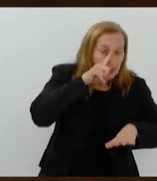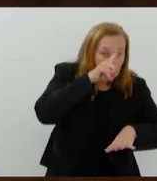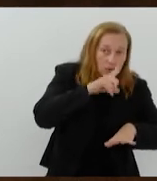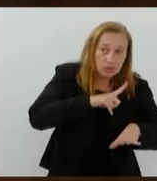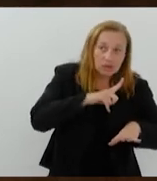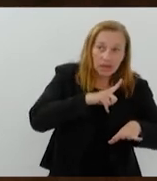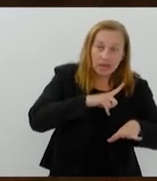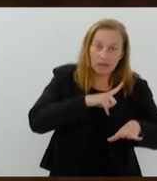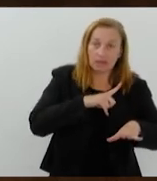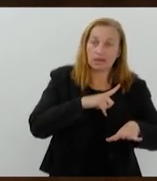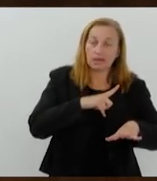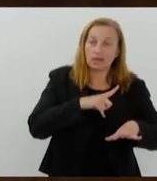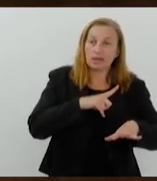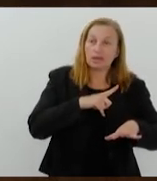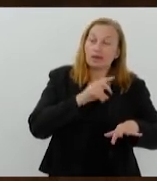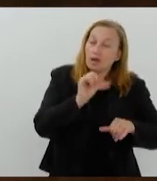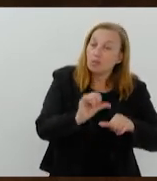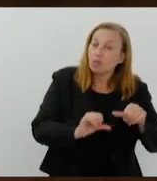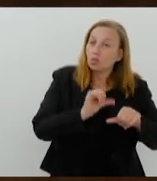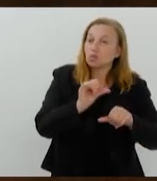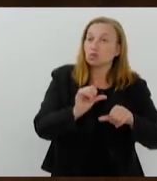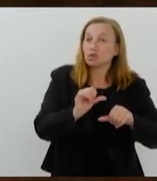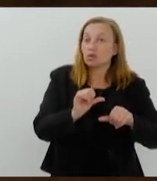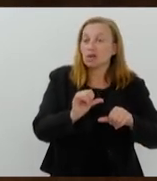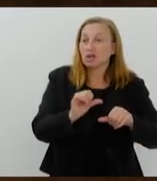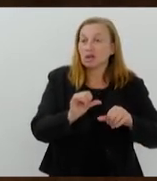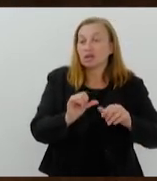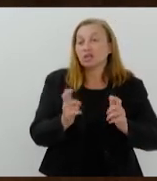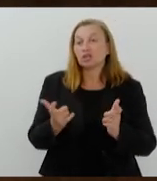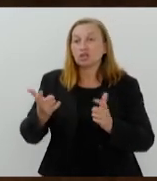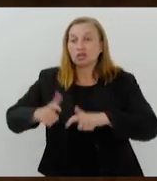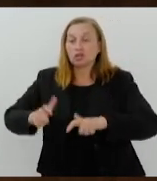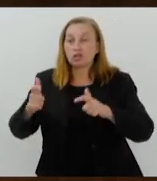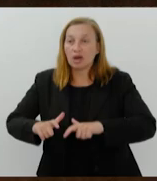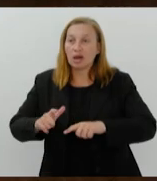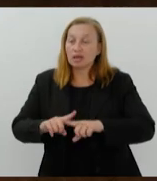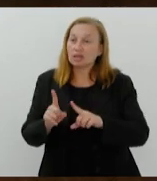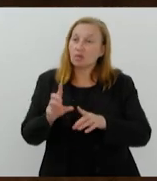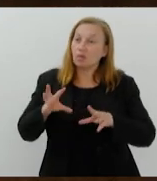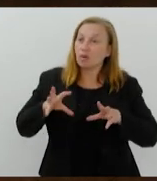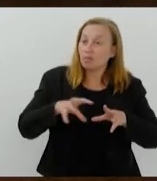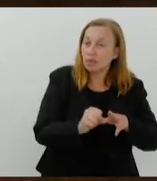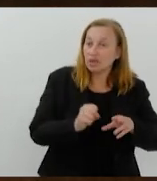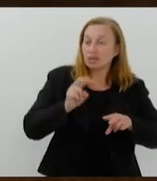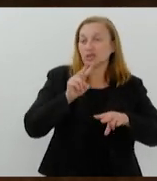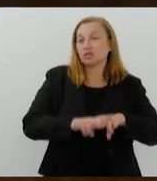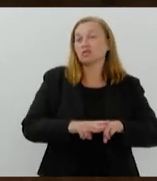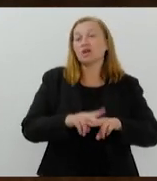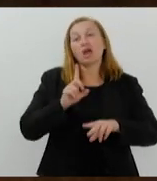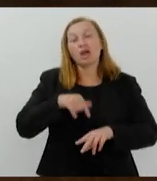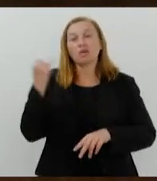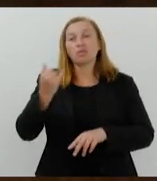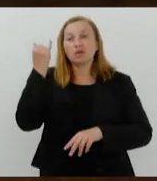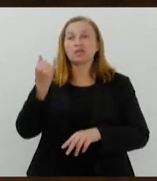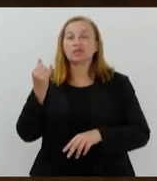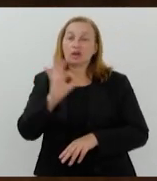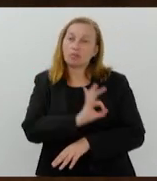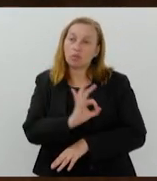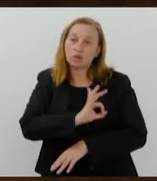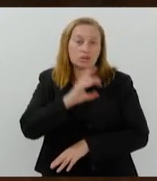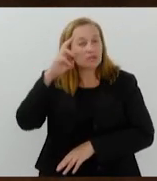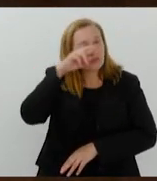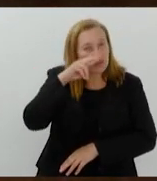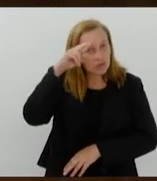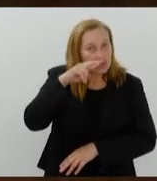uma mudança de local de crime, mas não uma captura dos bandidos. Então, é muito importante que a Polícia Investigativa, a